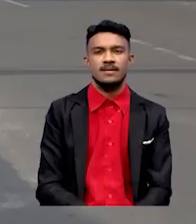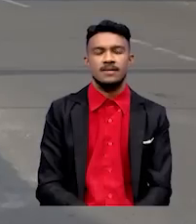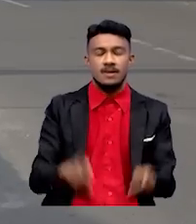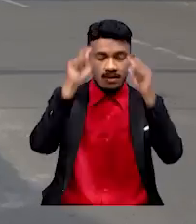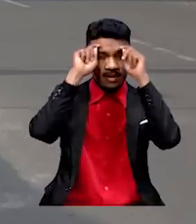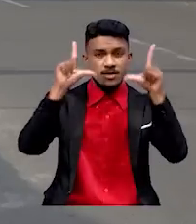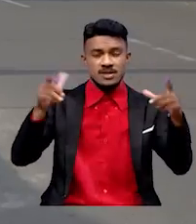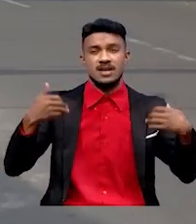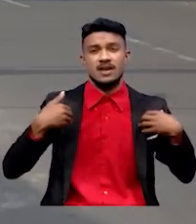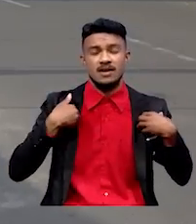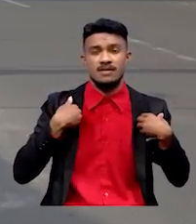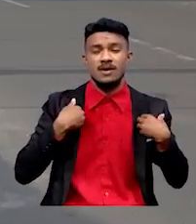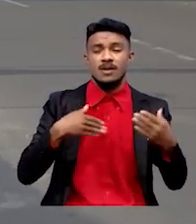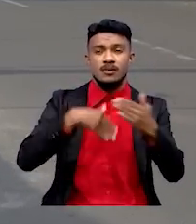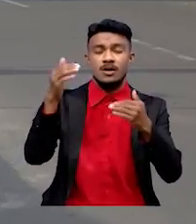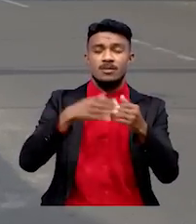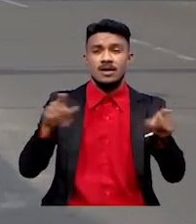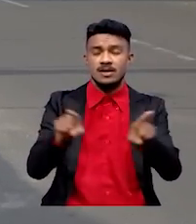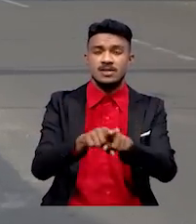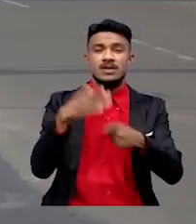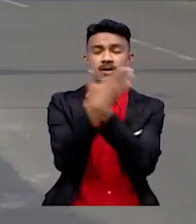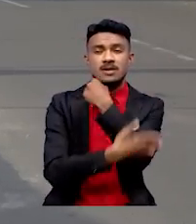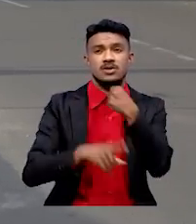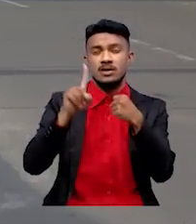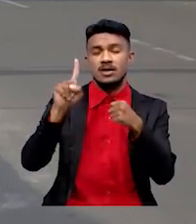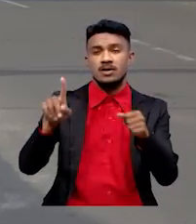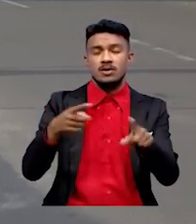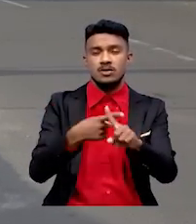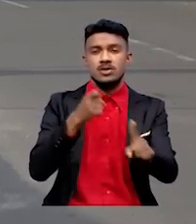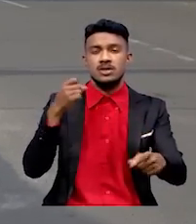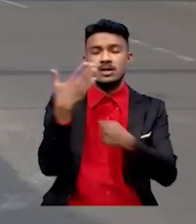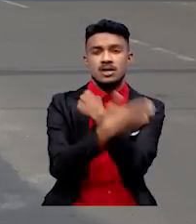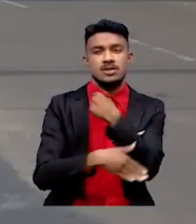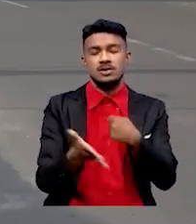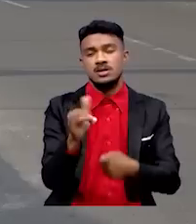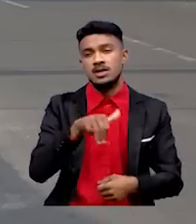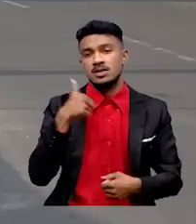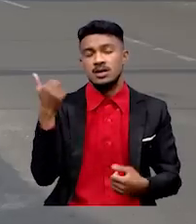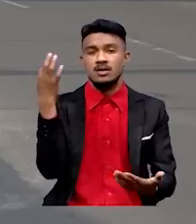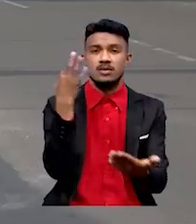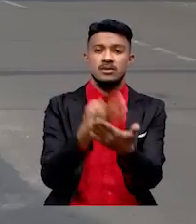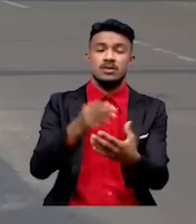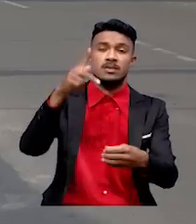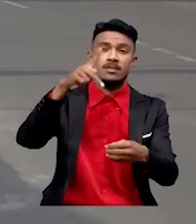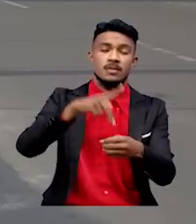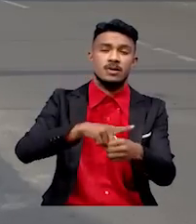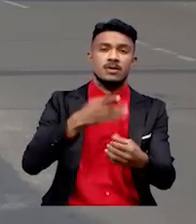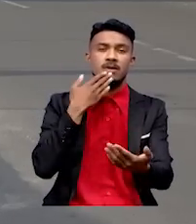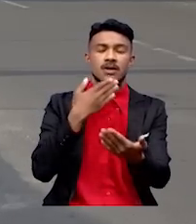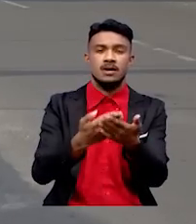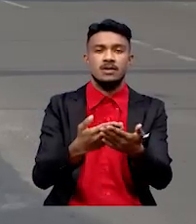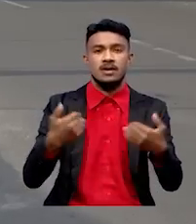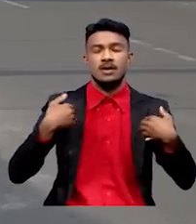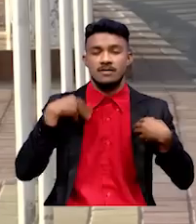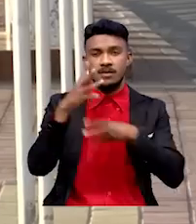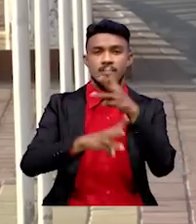Timor Leste e reputação no dar nação Ida Husi nação Siracelo, hoje está um fundo petrolífero de Aglio e